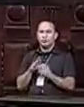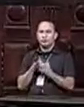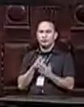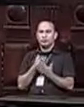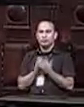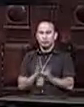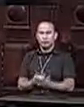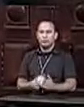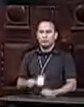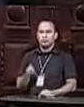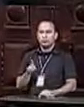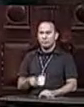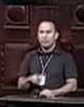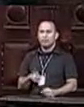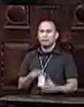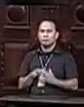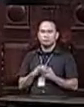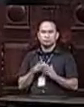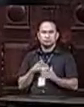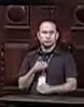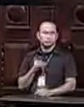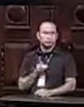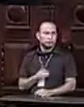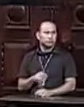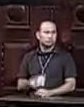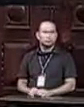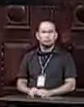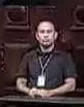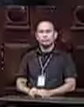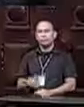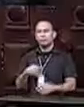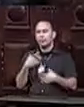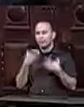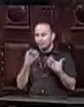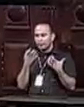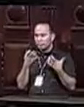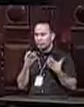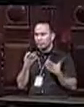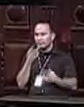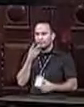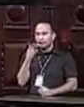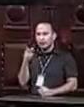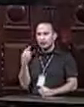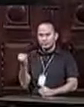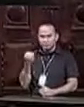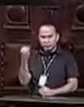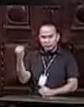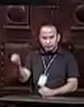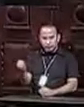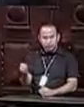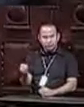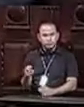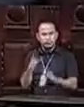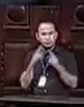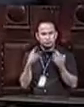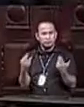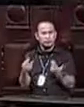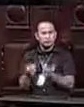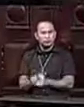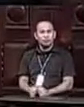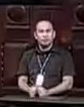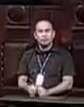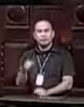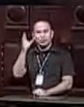canhestra esse direito constitucional. Vou concluir, deputada. Portanto, eu quero aqui falar da importância da audiência